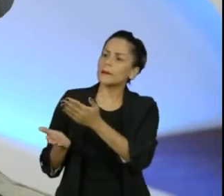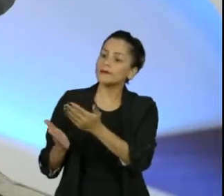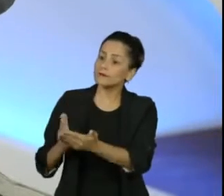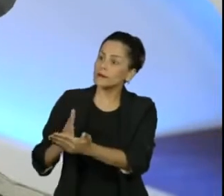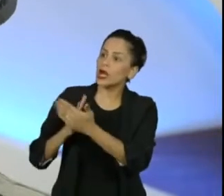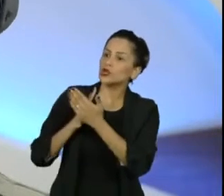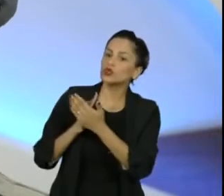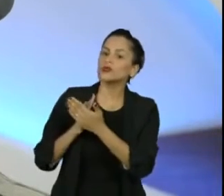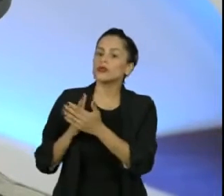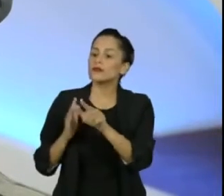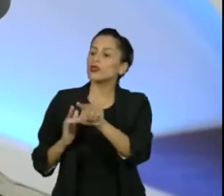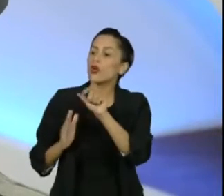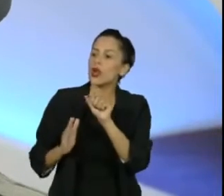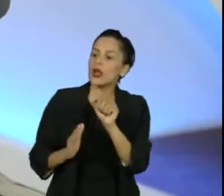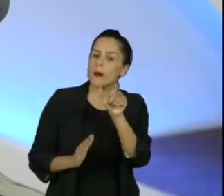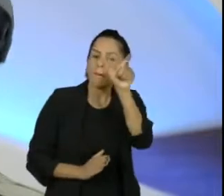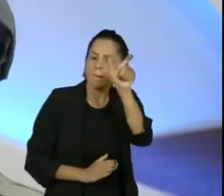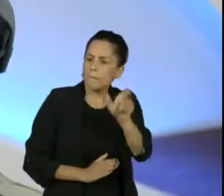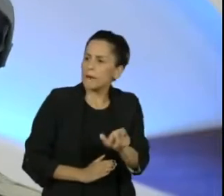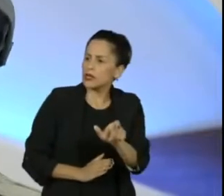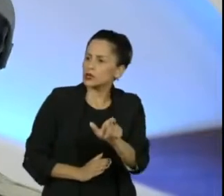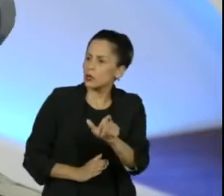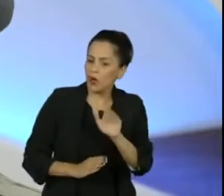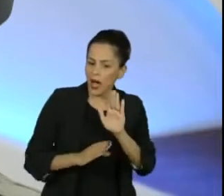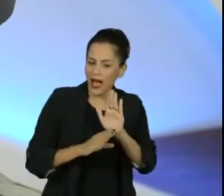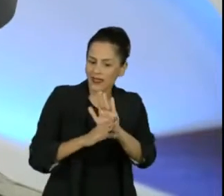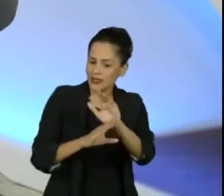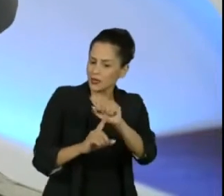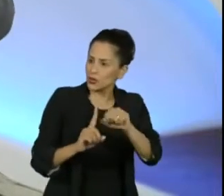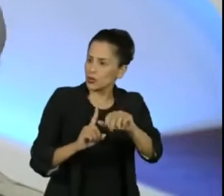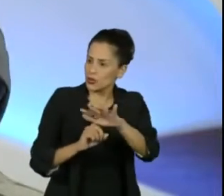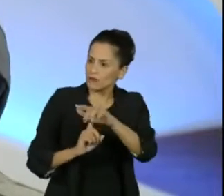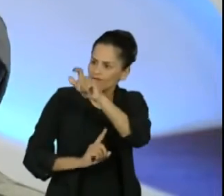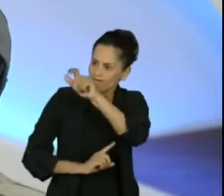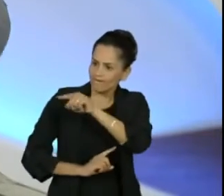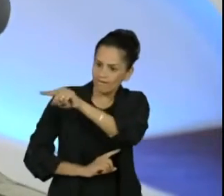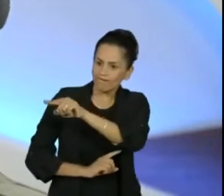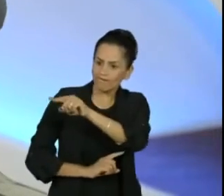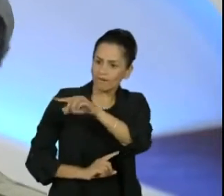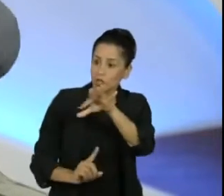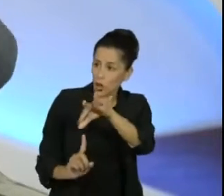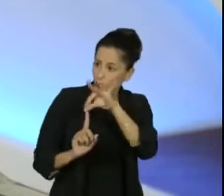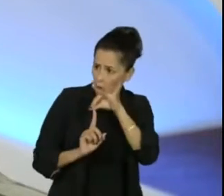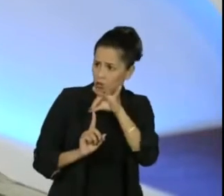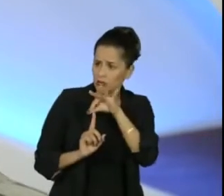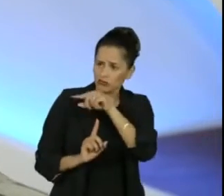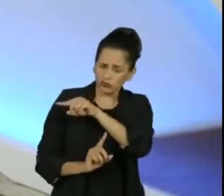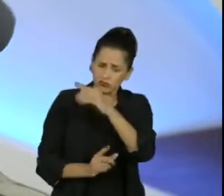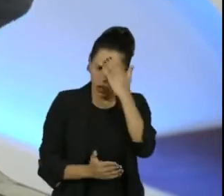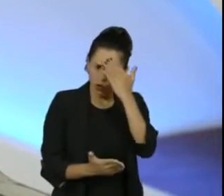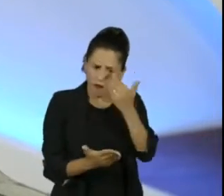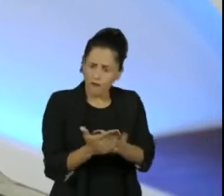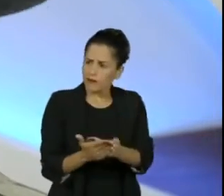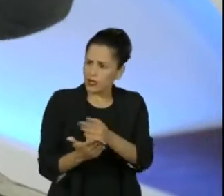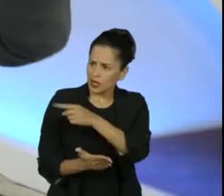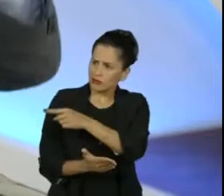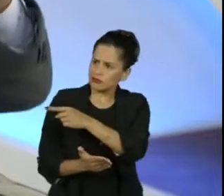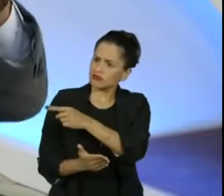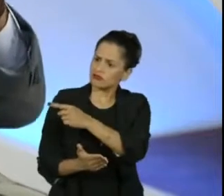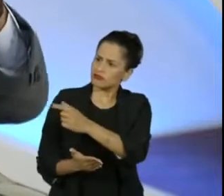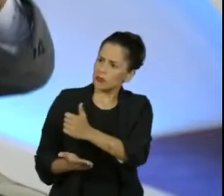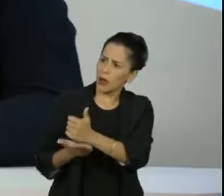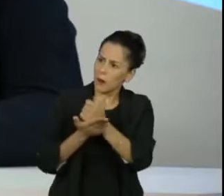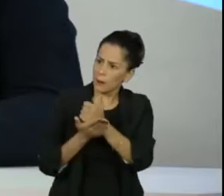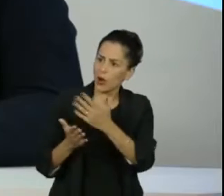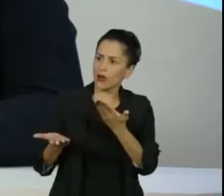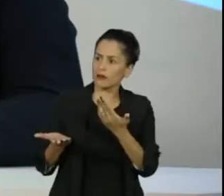uma assistente social que você confie, porque disso eu não entendo nada e eu preciso de ajeitar essa tragédia que eu estou vendo aí